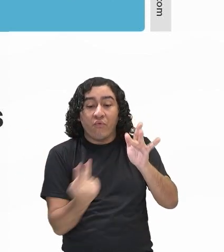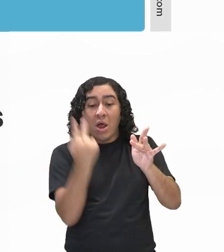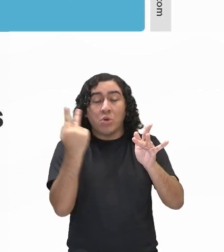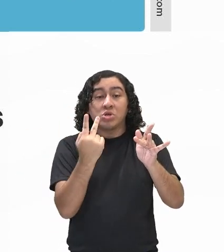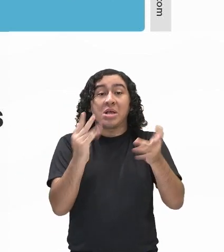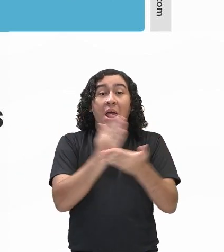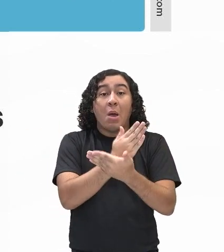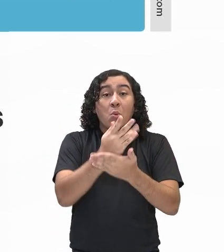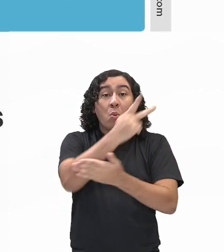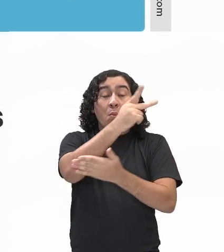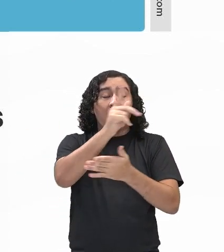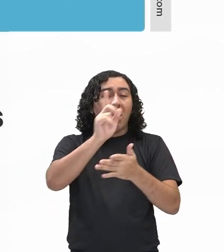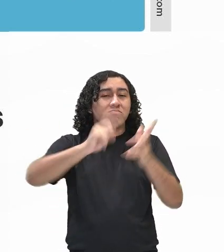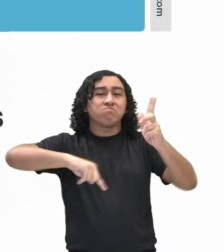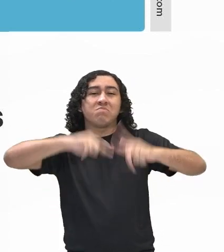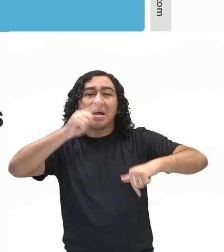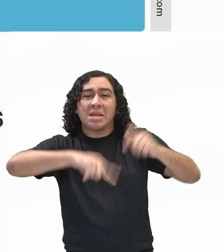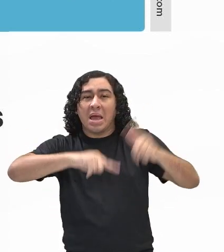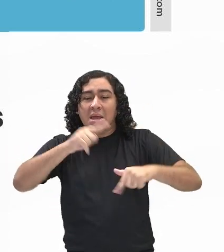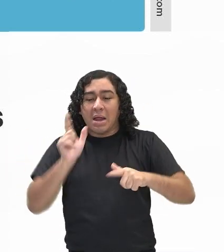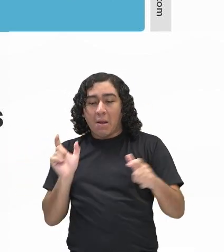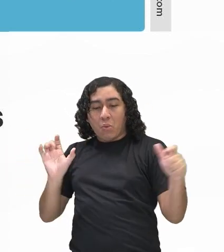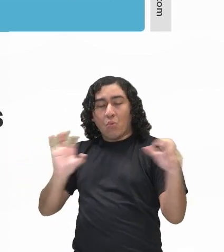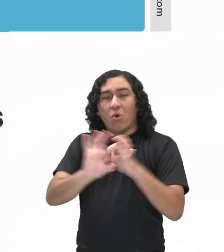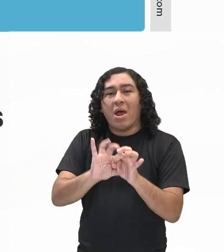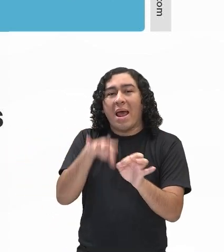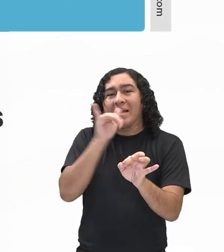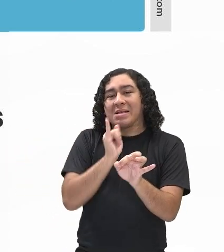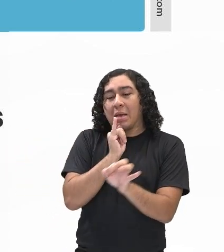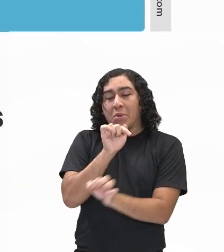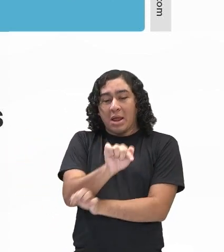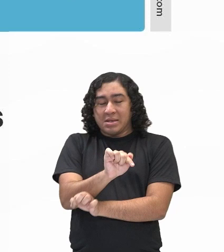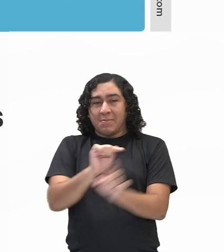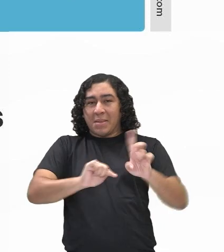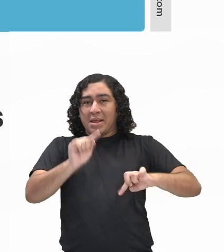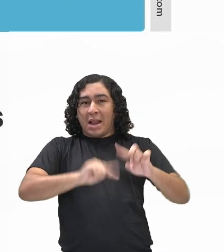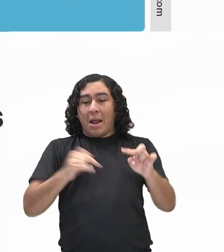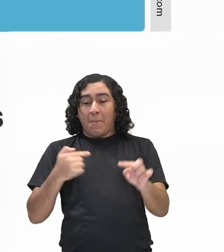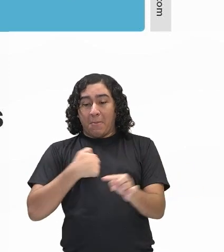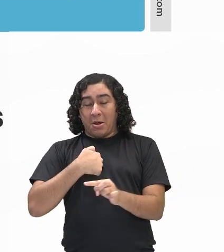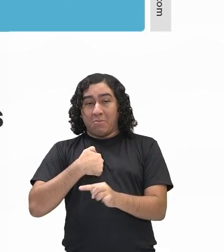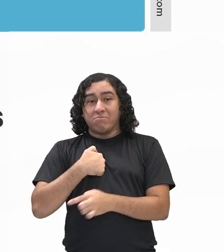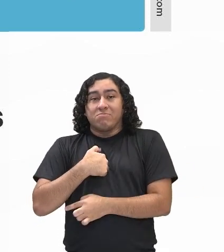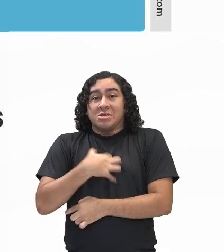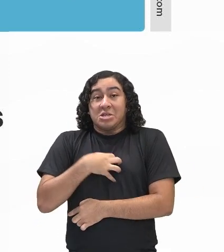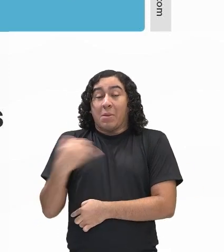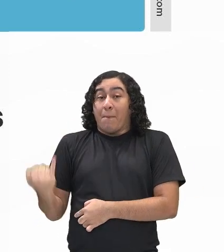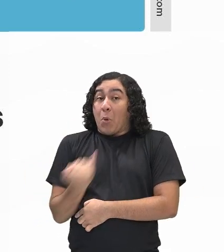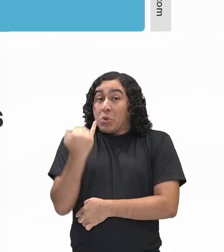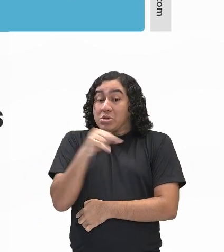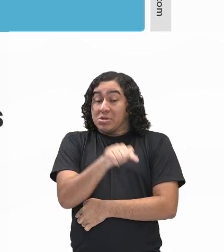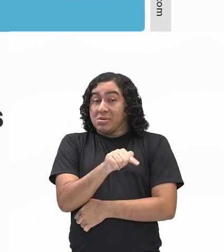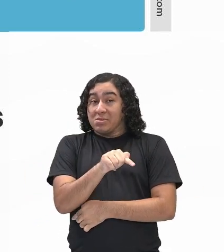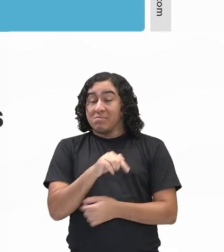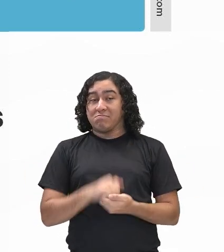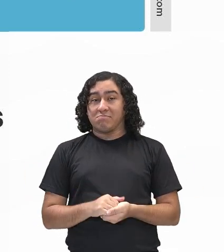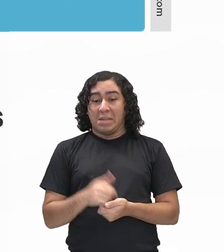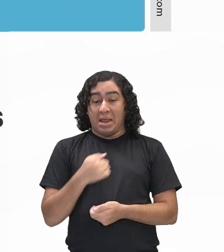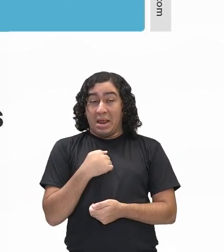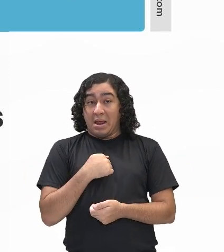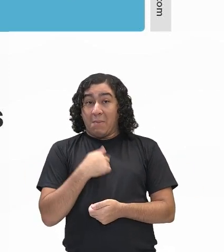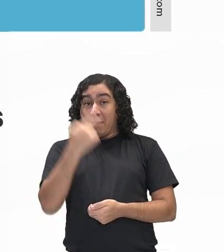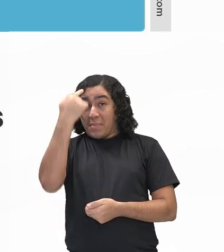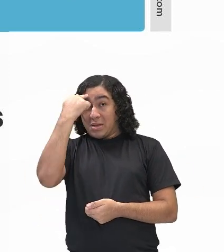no campo materialista, ou seja, eu estou dizendo que aquilo ali é importante para mim. Eu dou um valor para mim, um